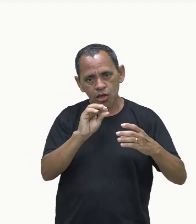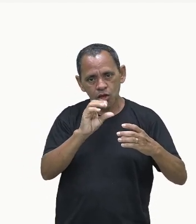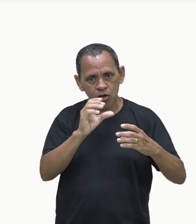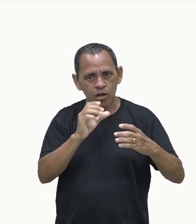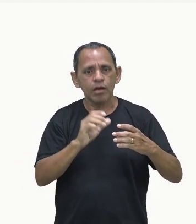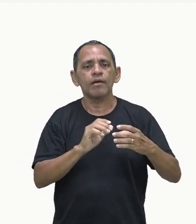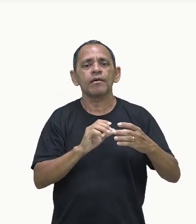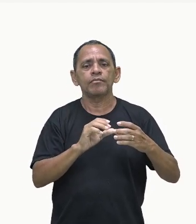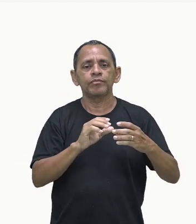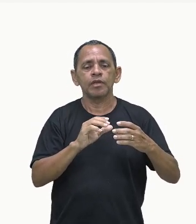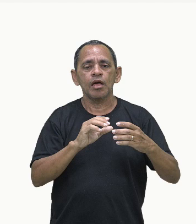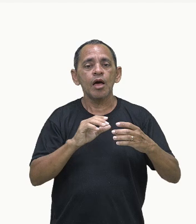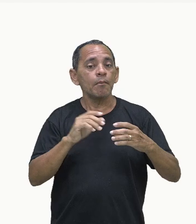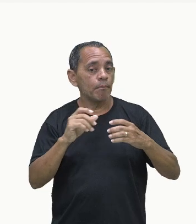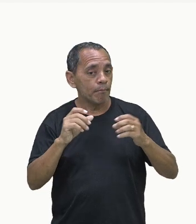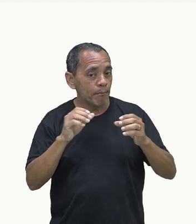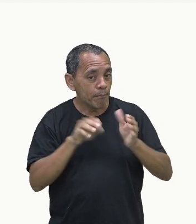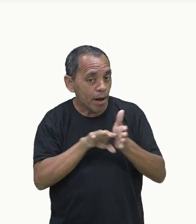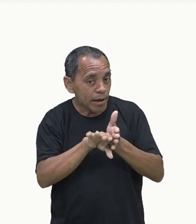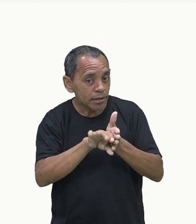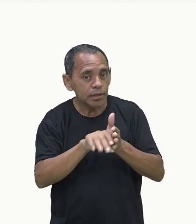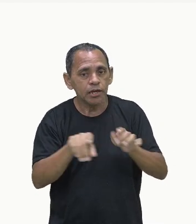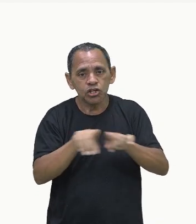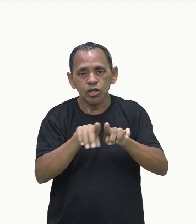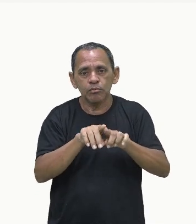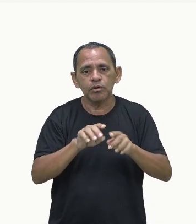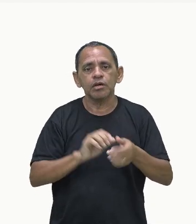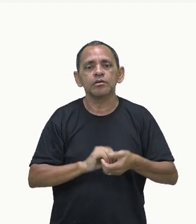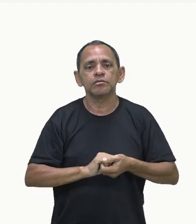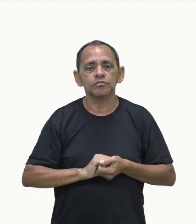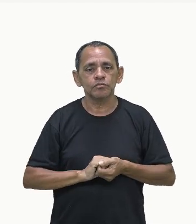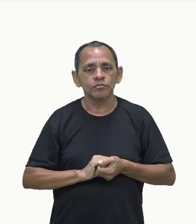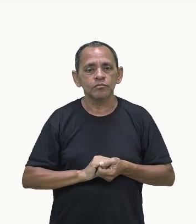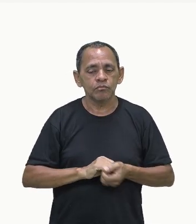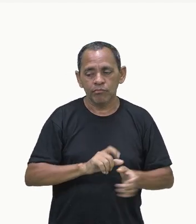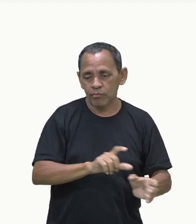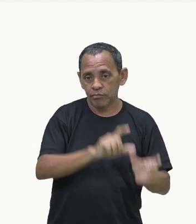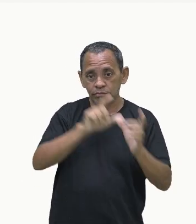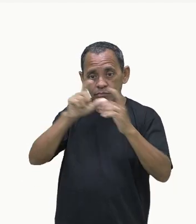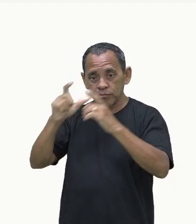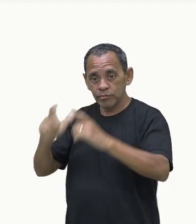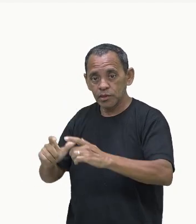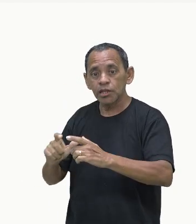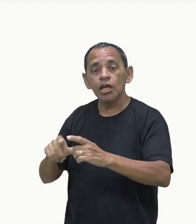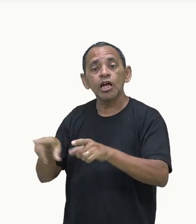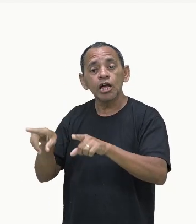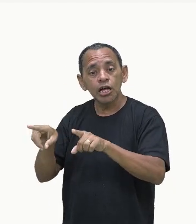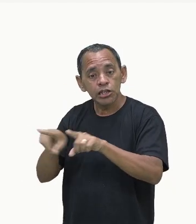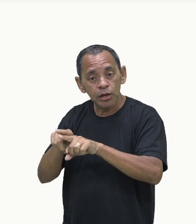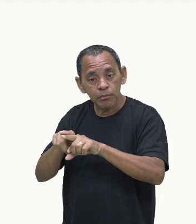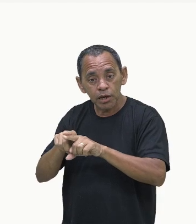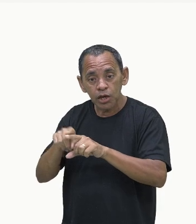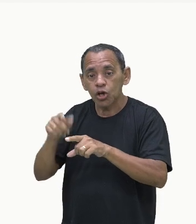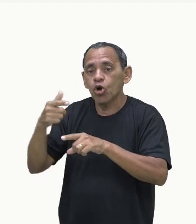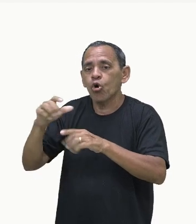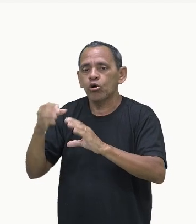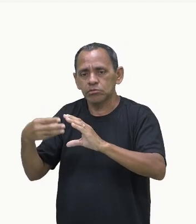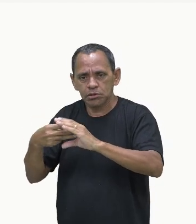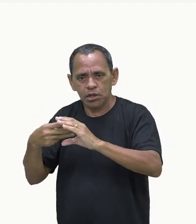bactérias, e também são encontradas em todas as outras células, assim denominadas